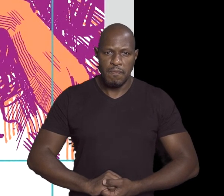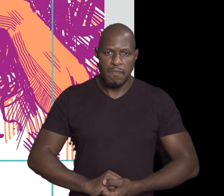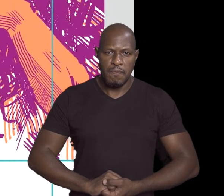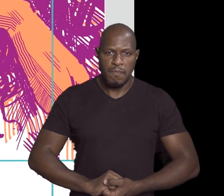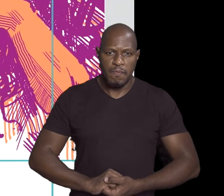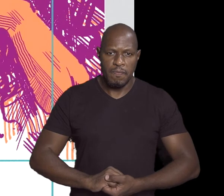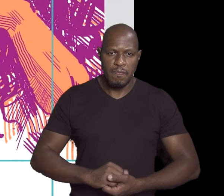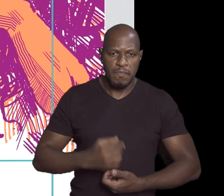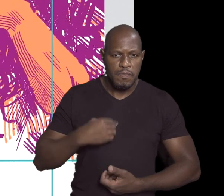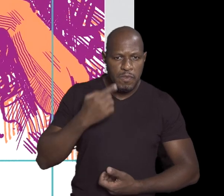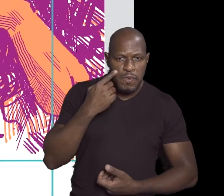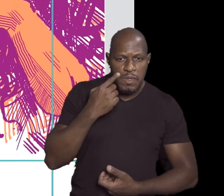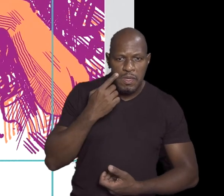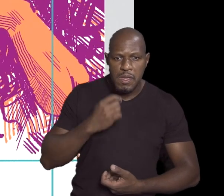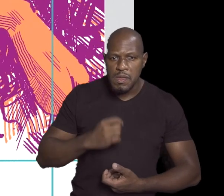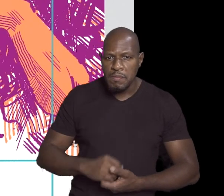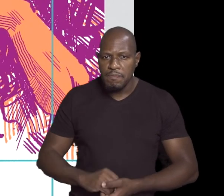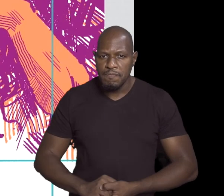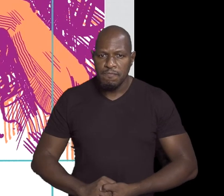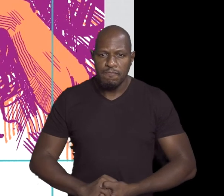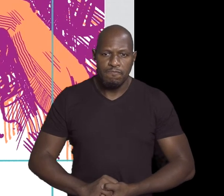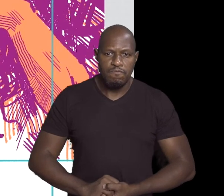Eles não faltam no pescoço, né?